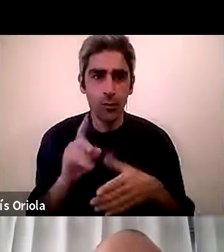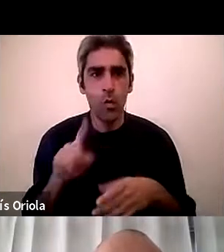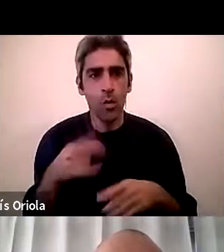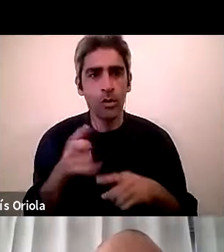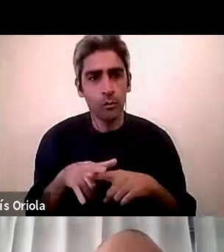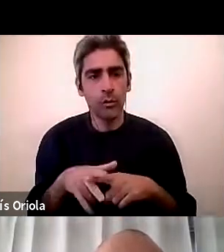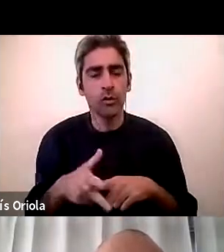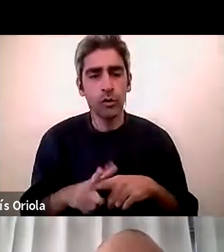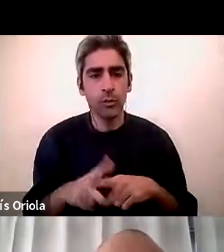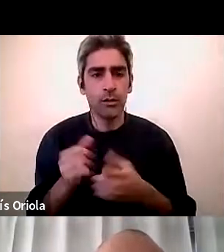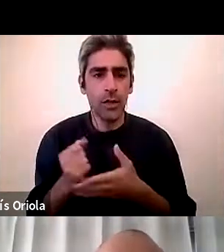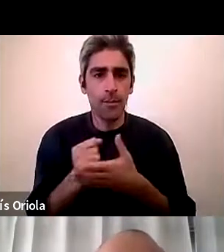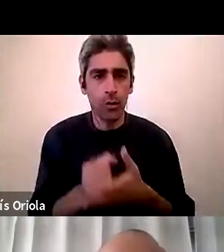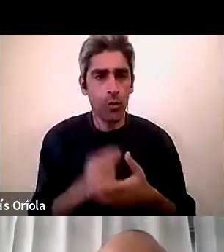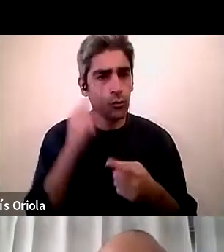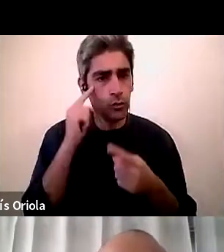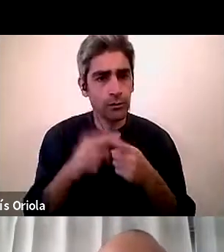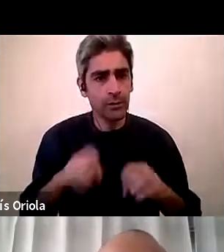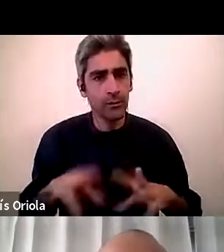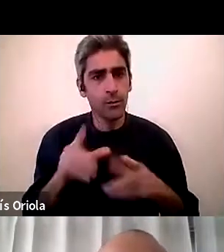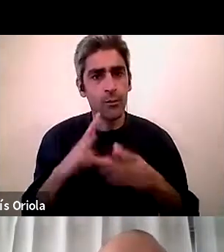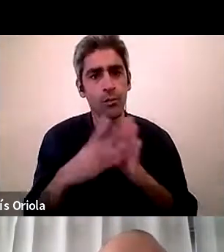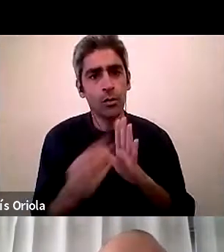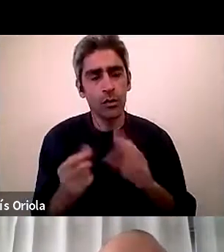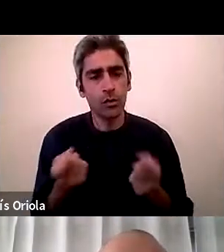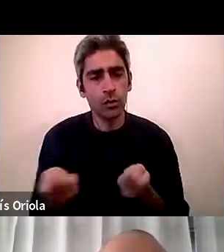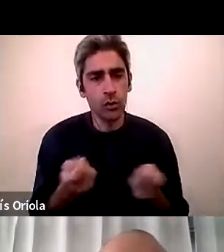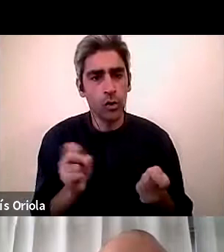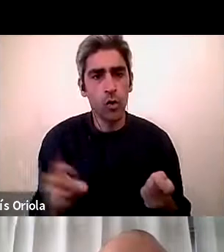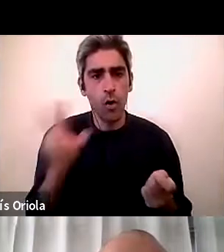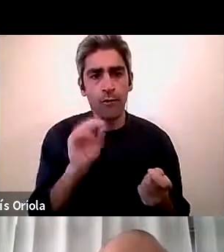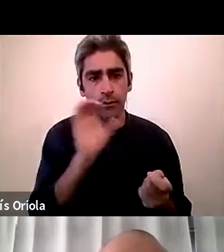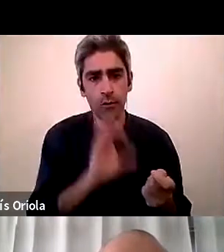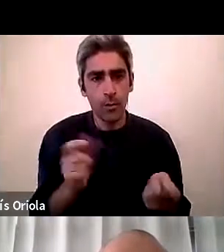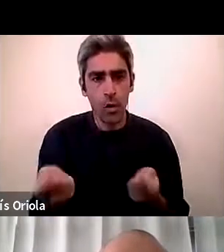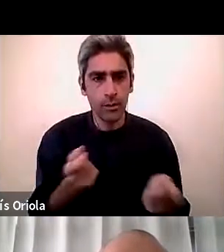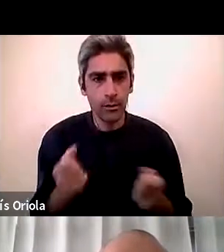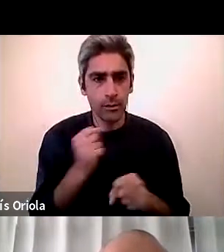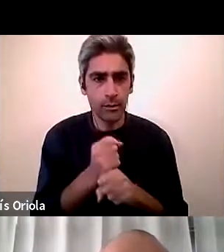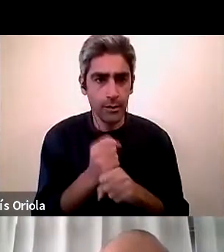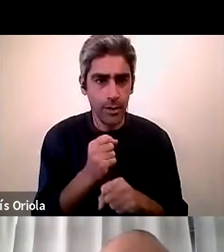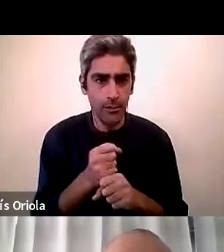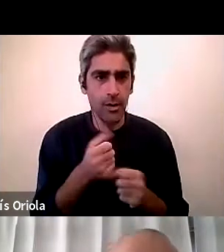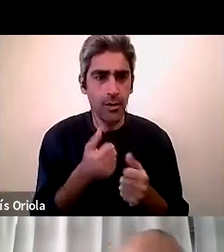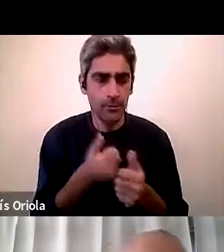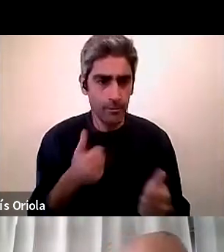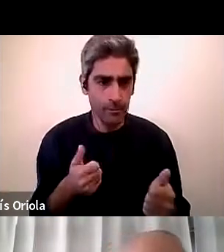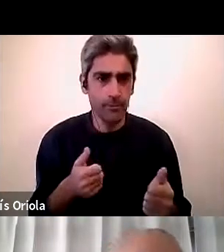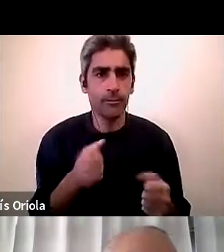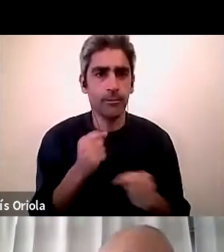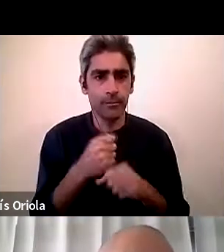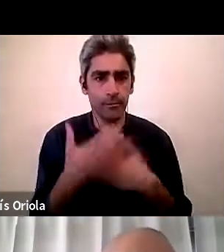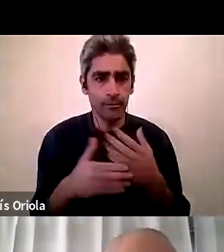instrumentos de apoio ao desenvolvimento de modelos de gestão e novas formas de organizar o trabalho, em